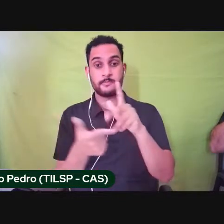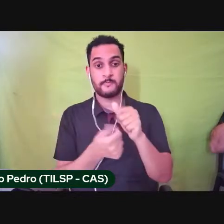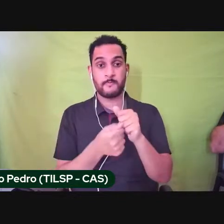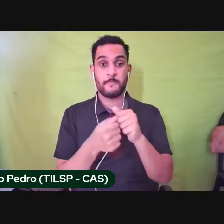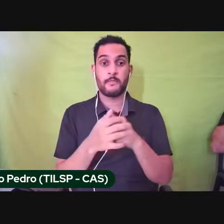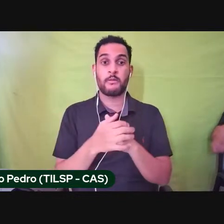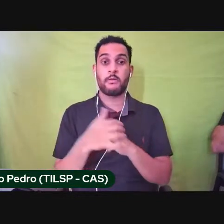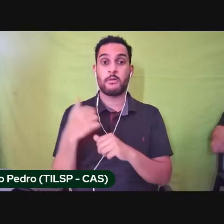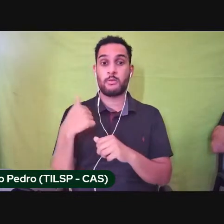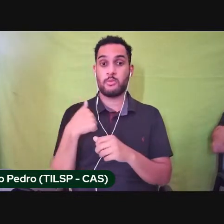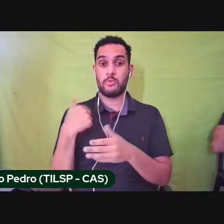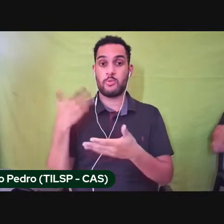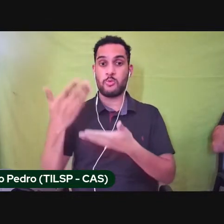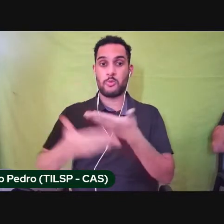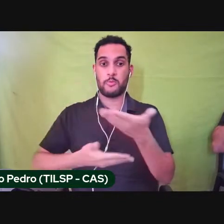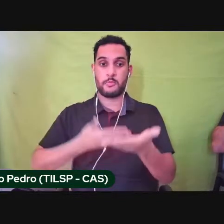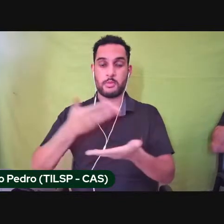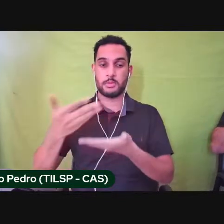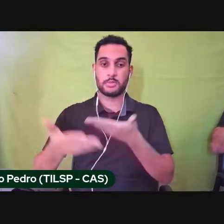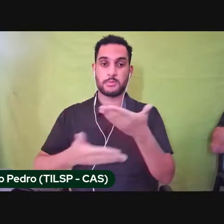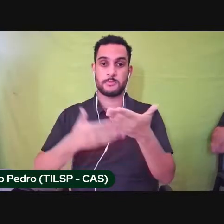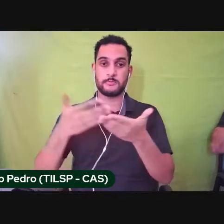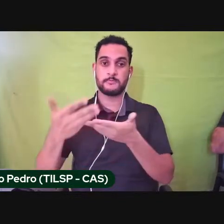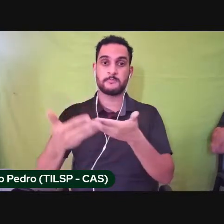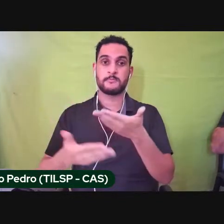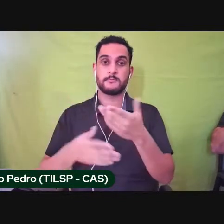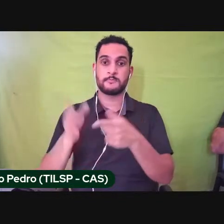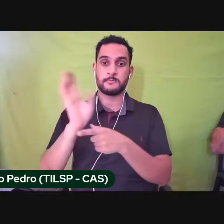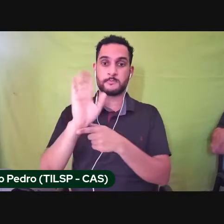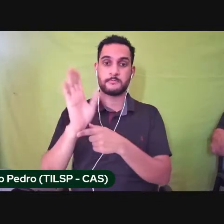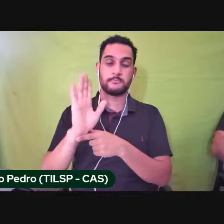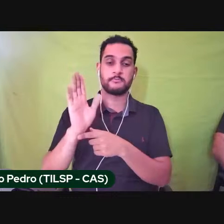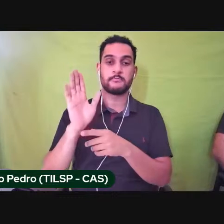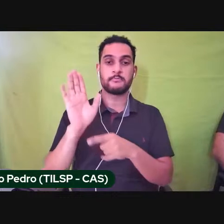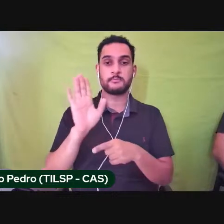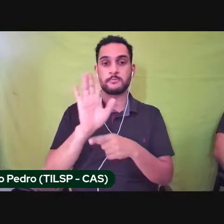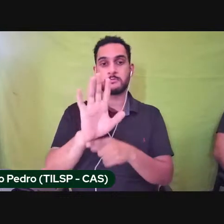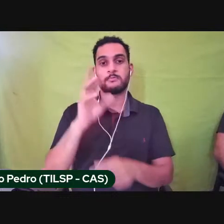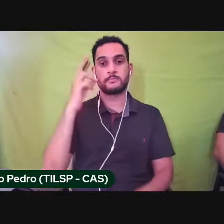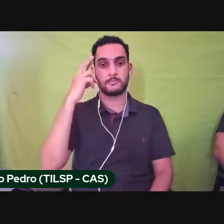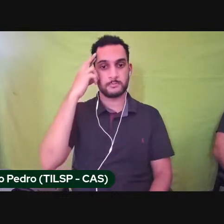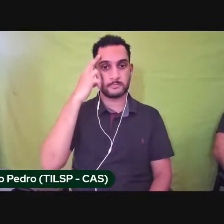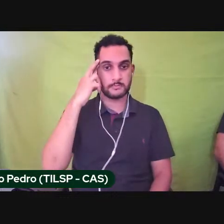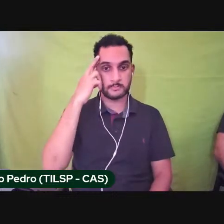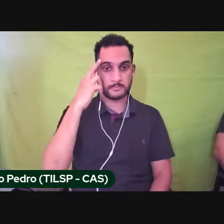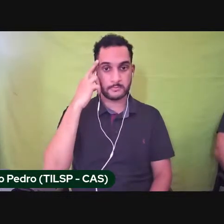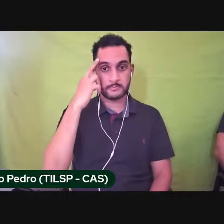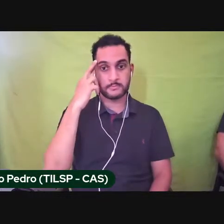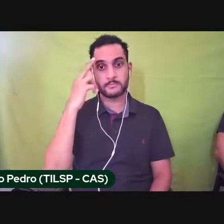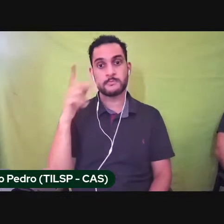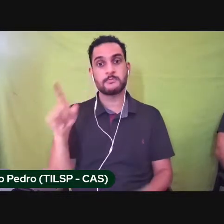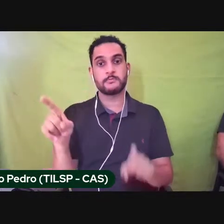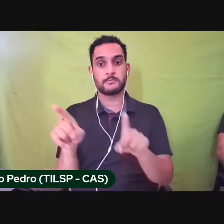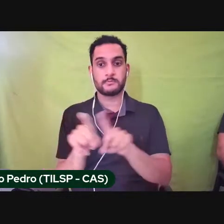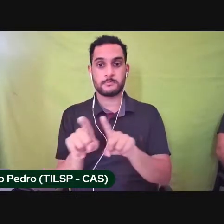vídeos para poder direcionar a nossa reflexão, porque eu também trago